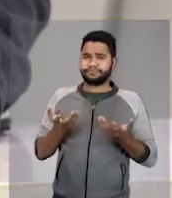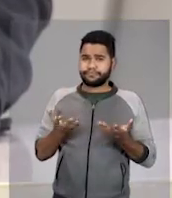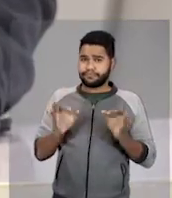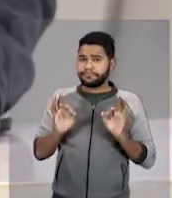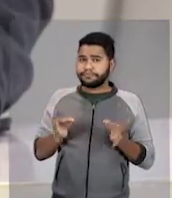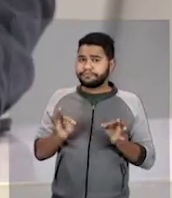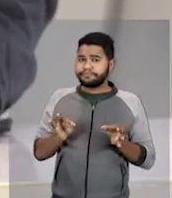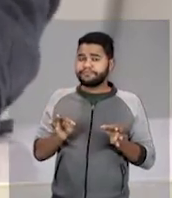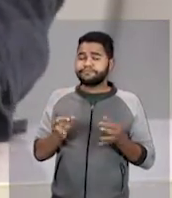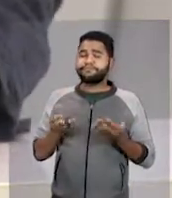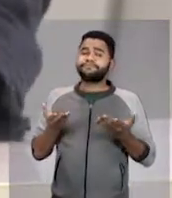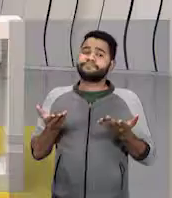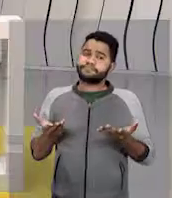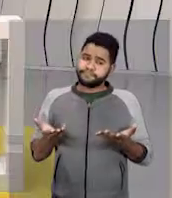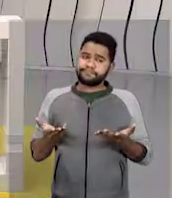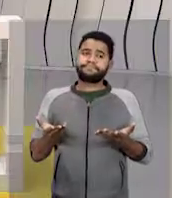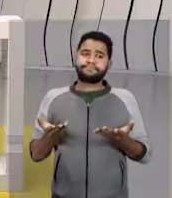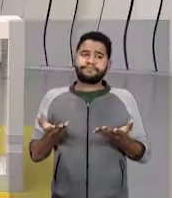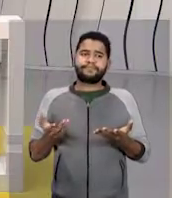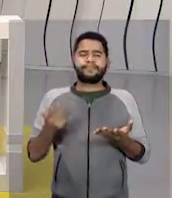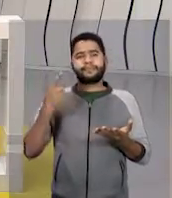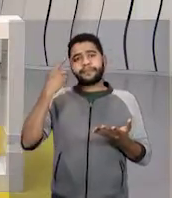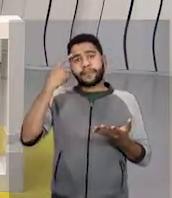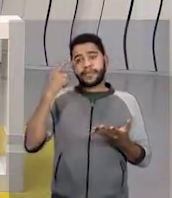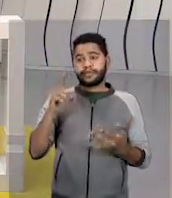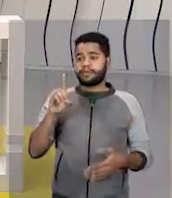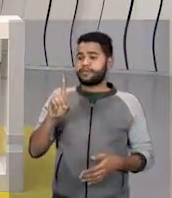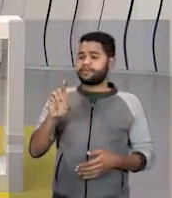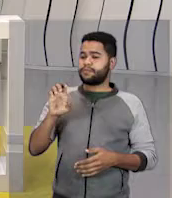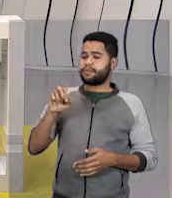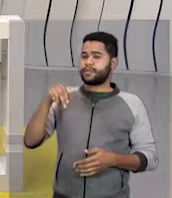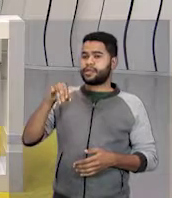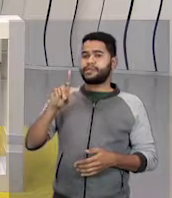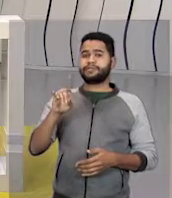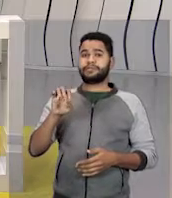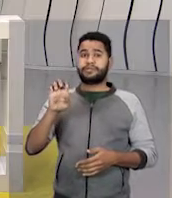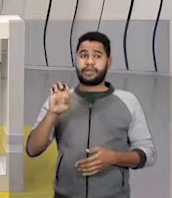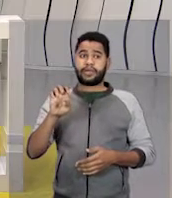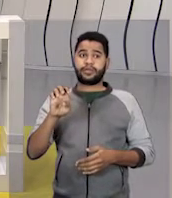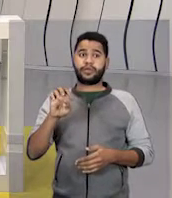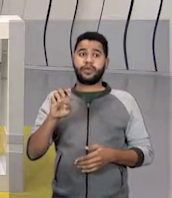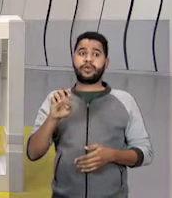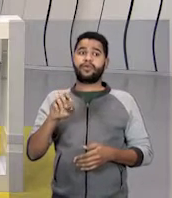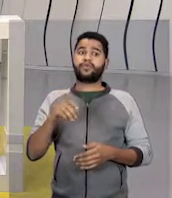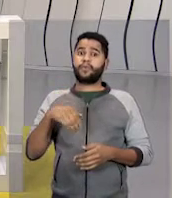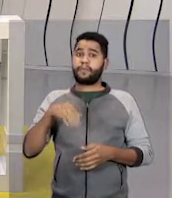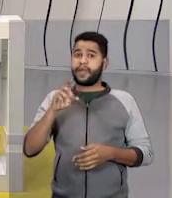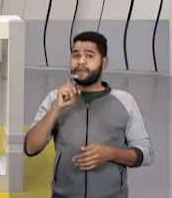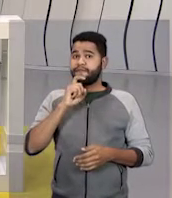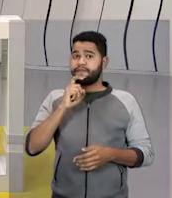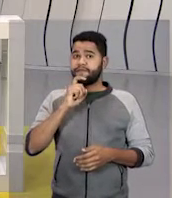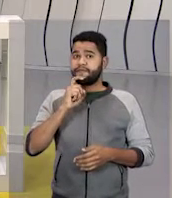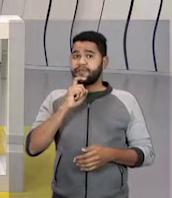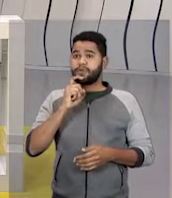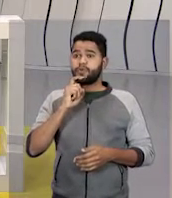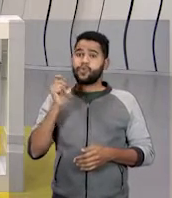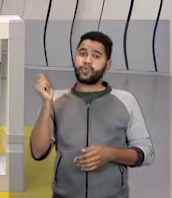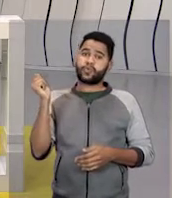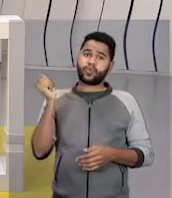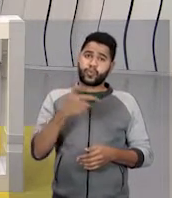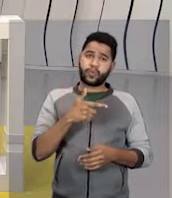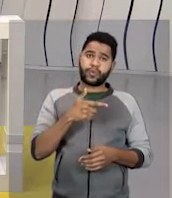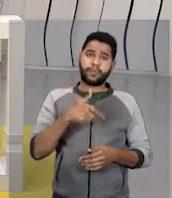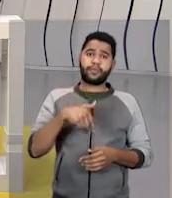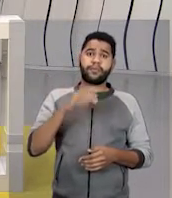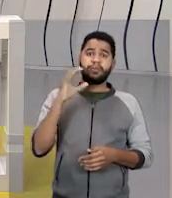correto? Então, considerando que a densidade do líquido mais frio é maior do que a do líquido